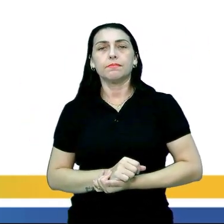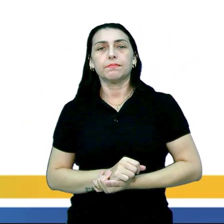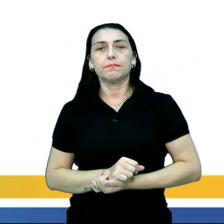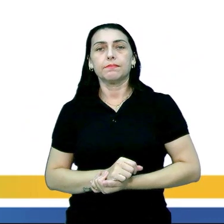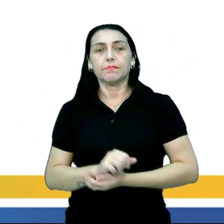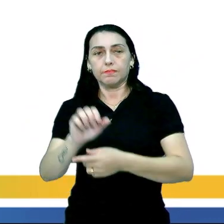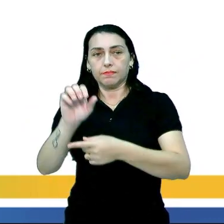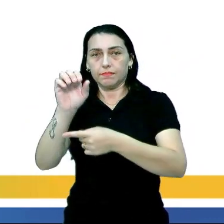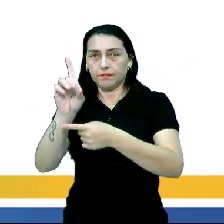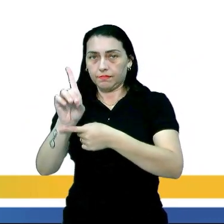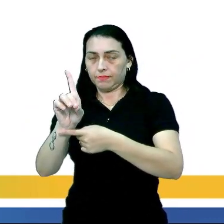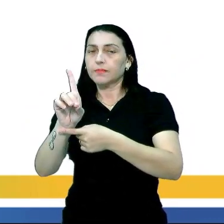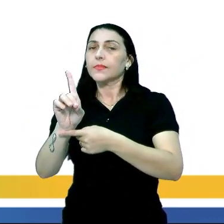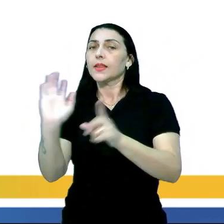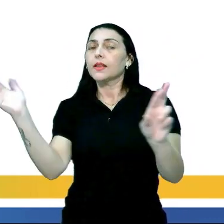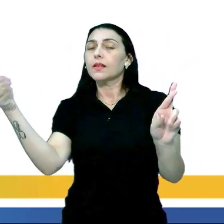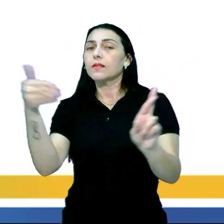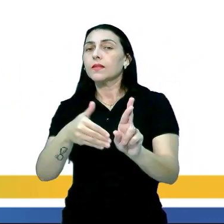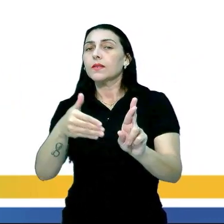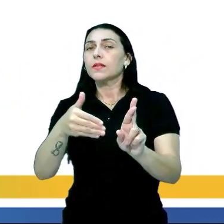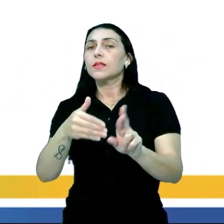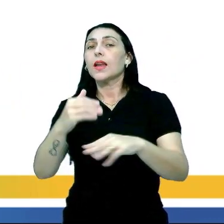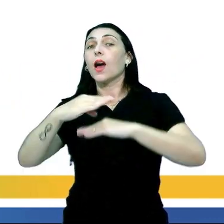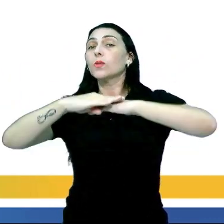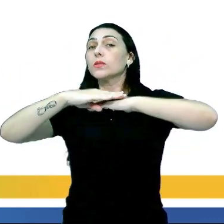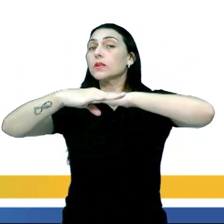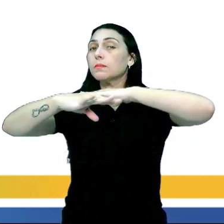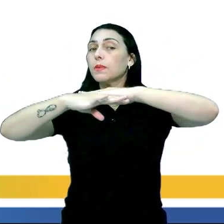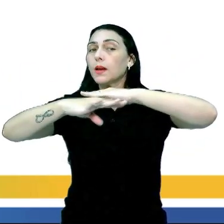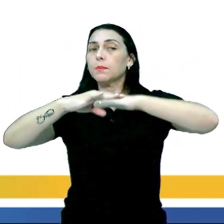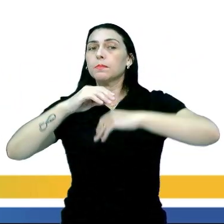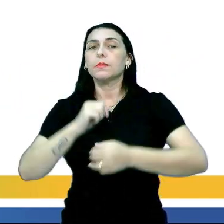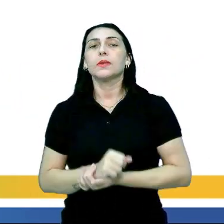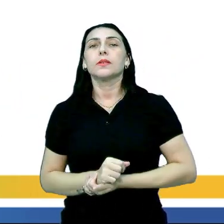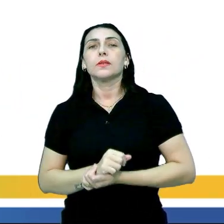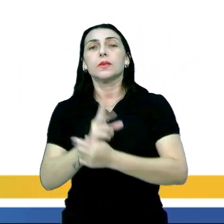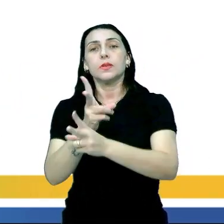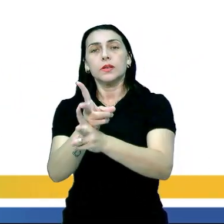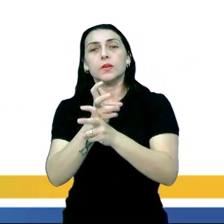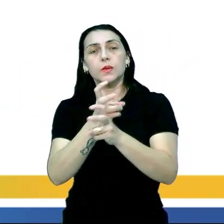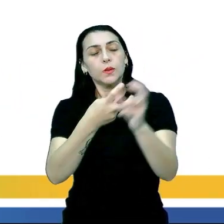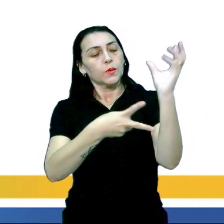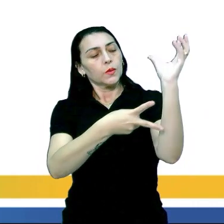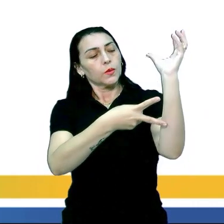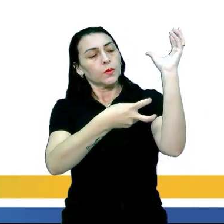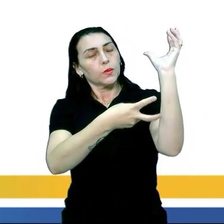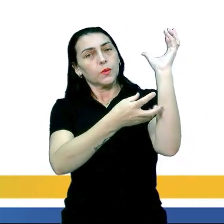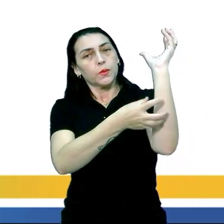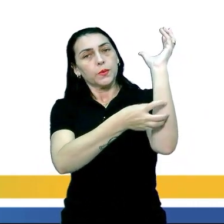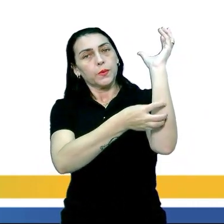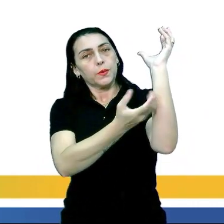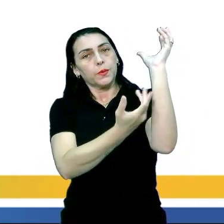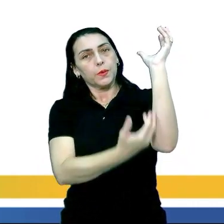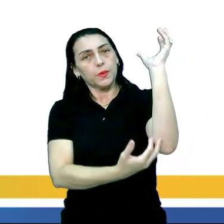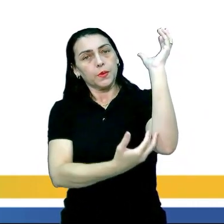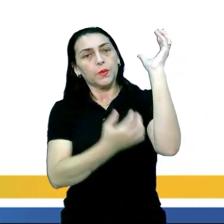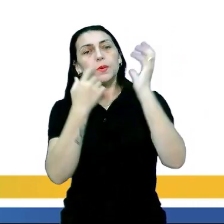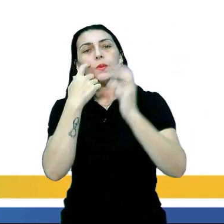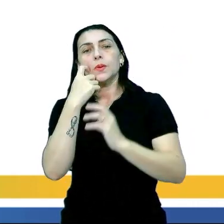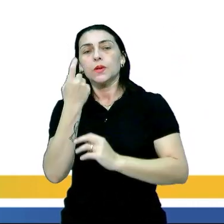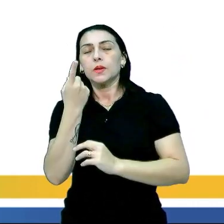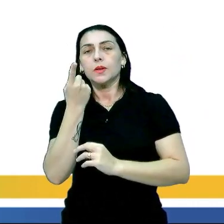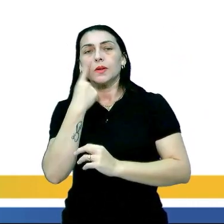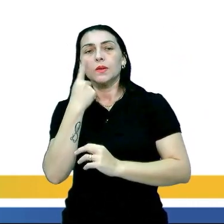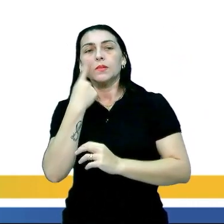a alternativa está se referindo aos pampas. Extração do látex nos pampas. Vamos